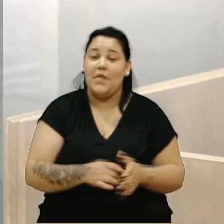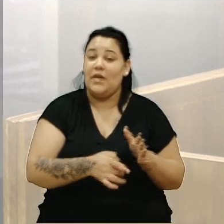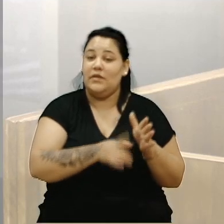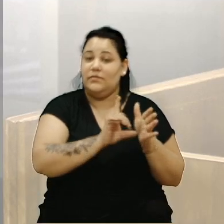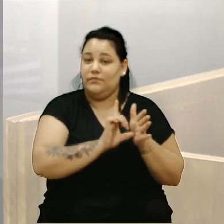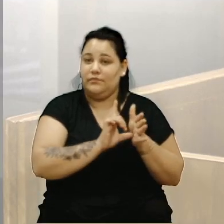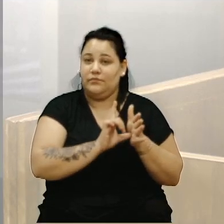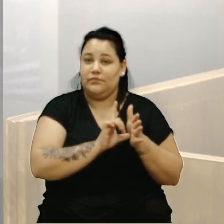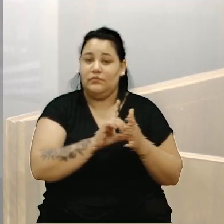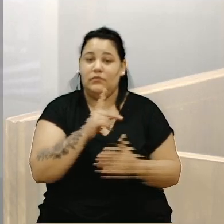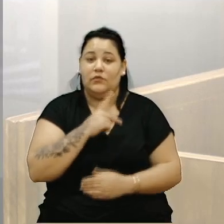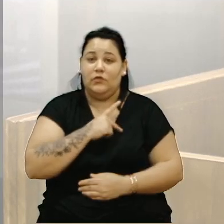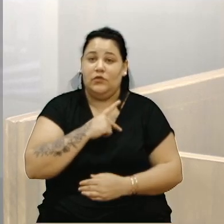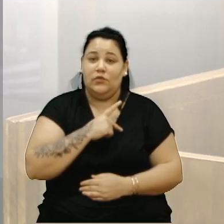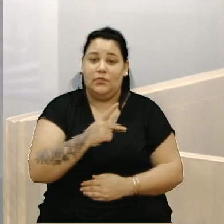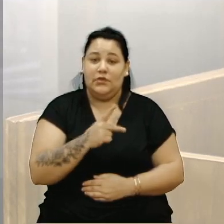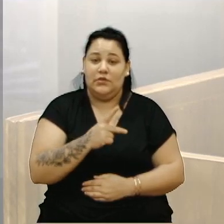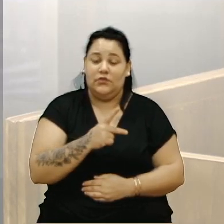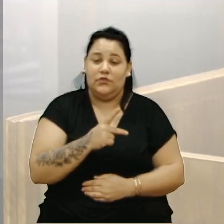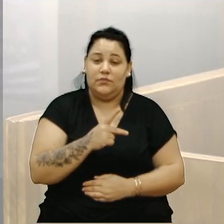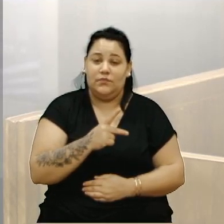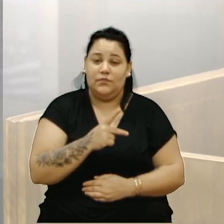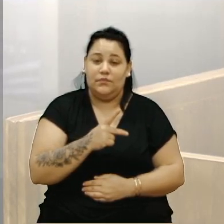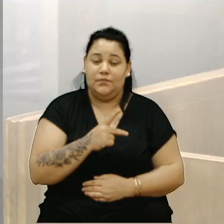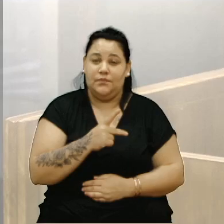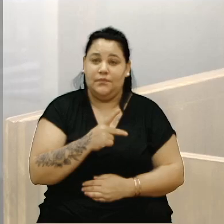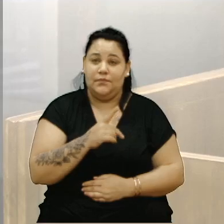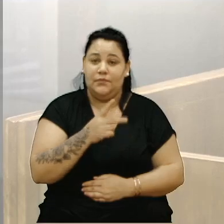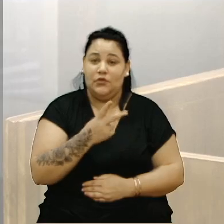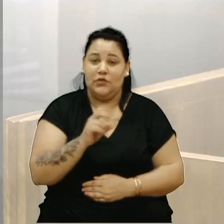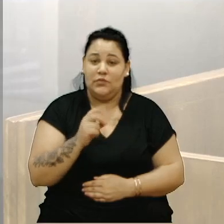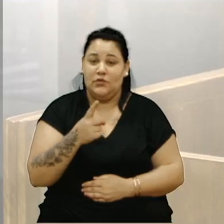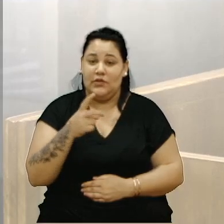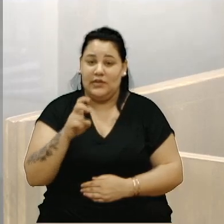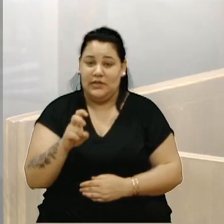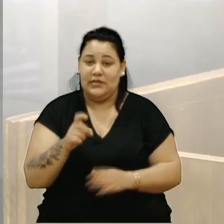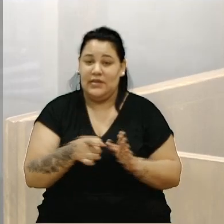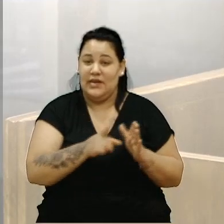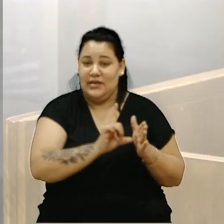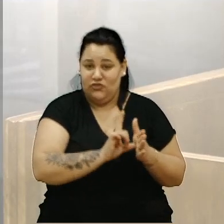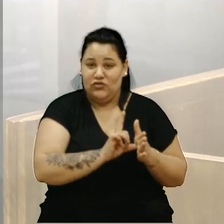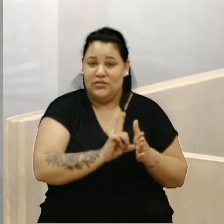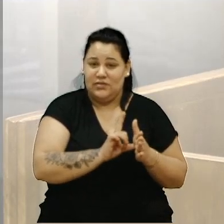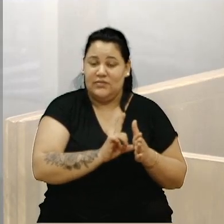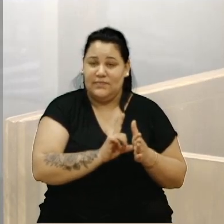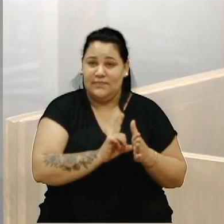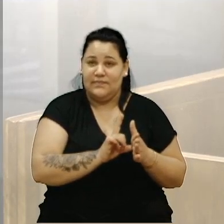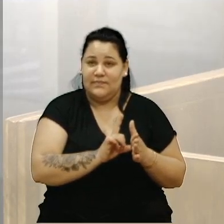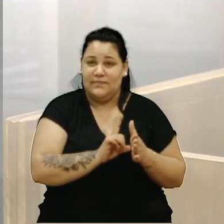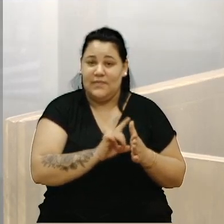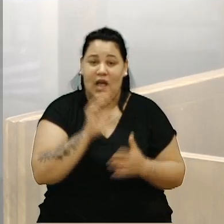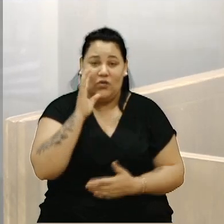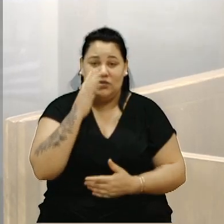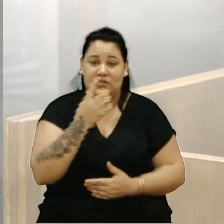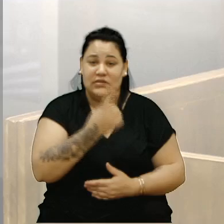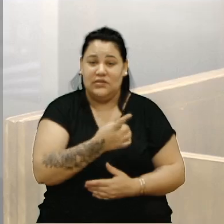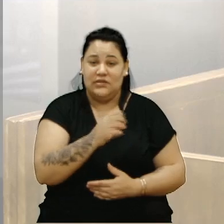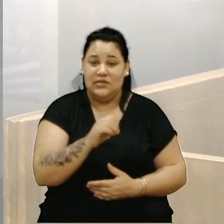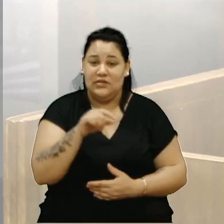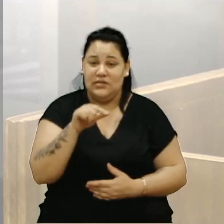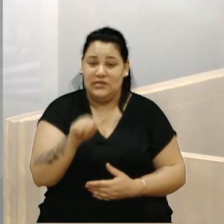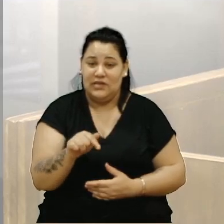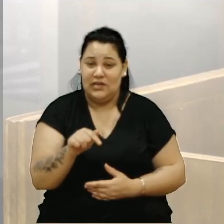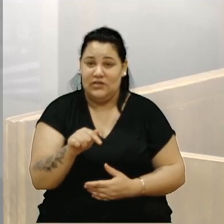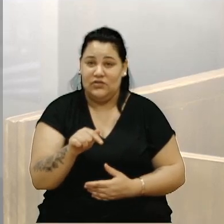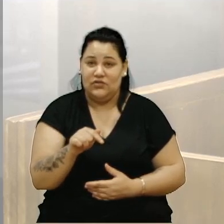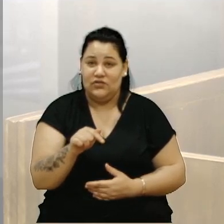Antes do presidente Bukele, em 2015, aconteciam 107 homicídios para cada 100